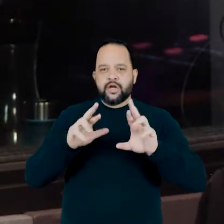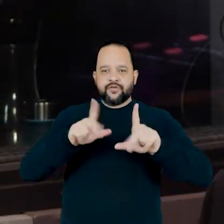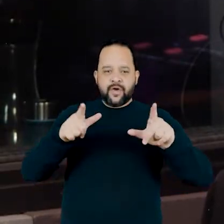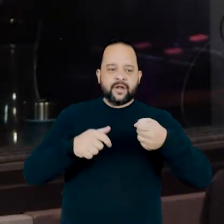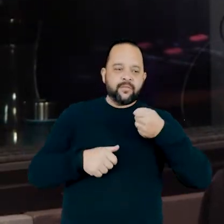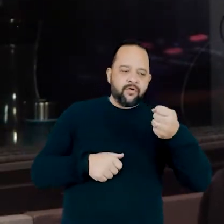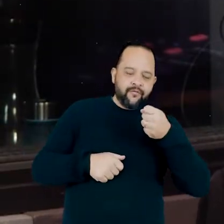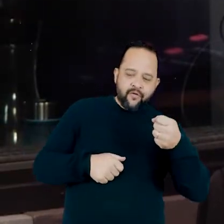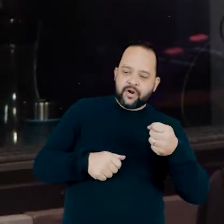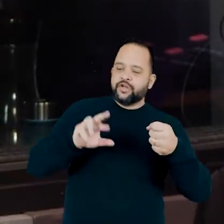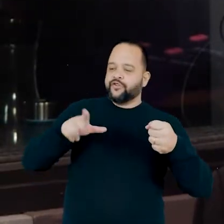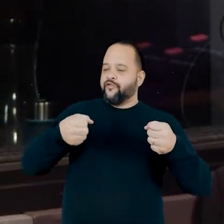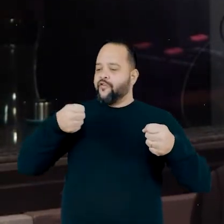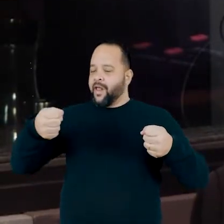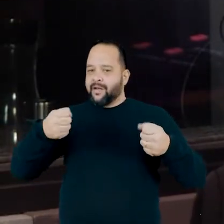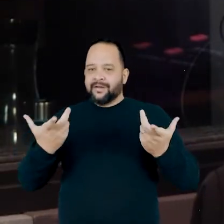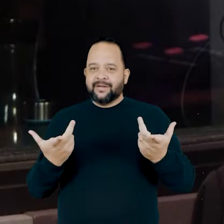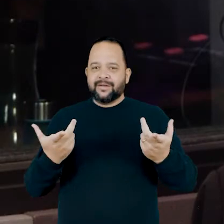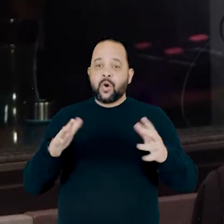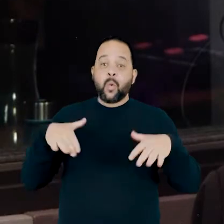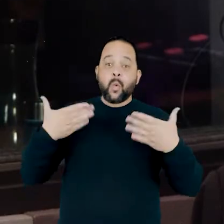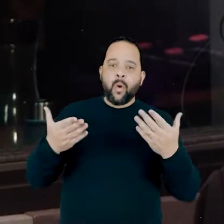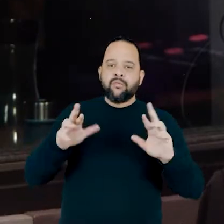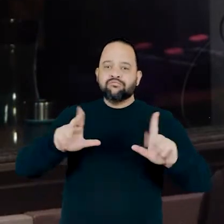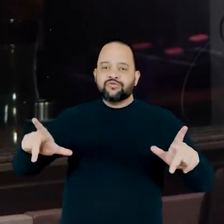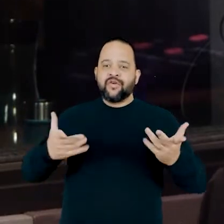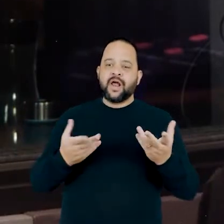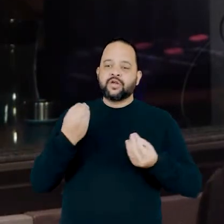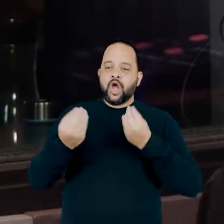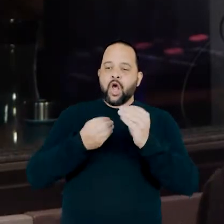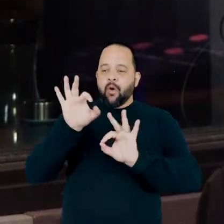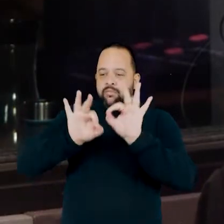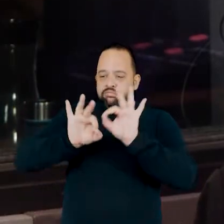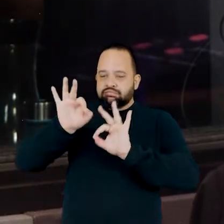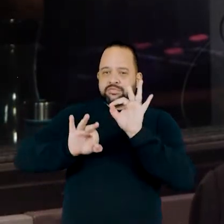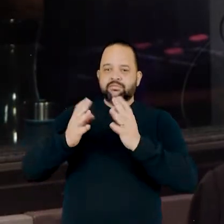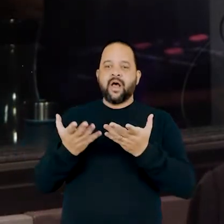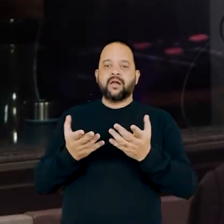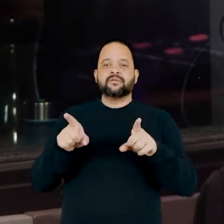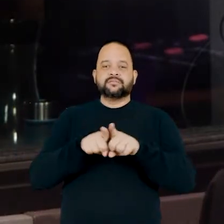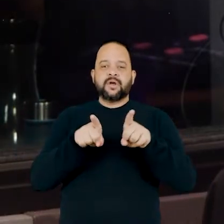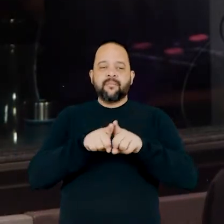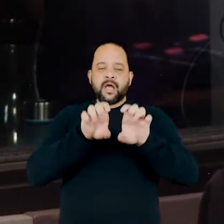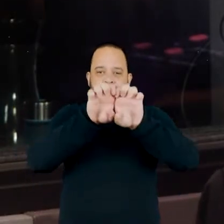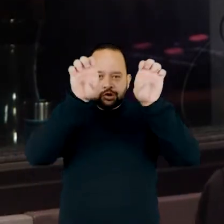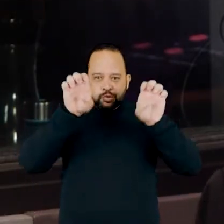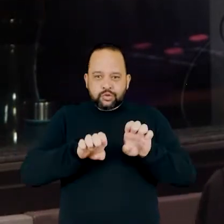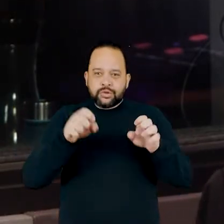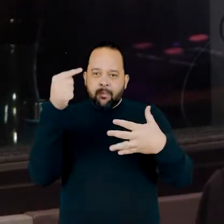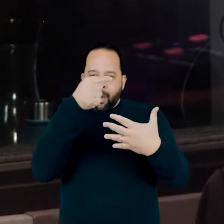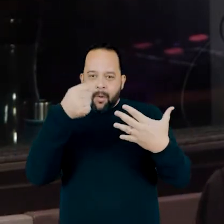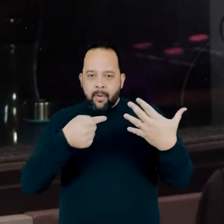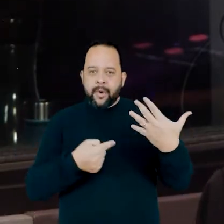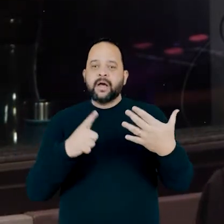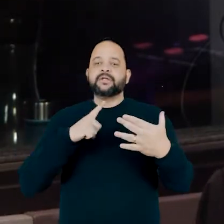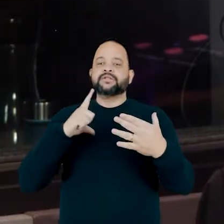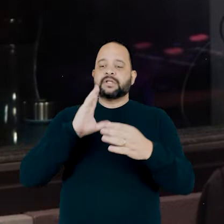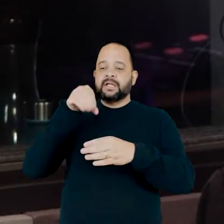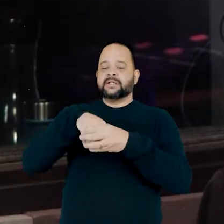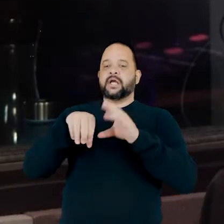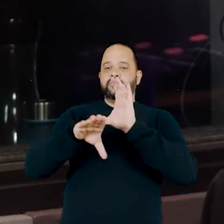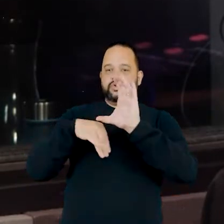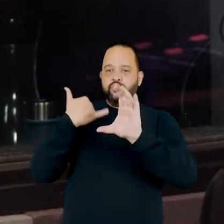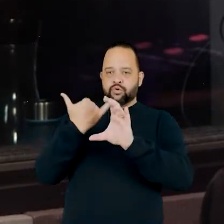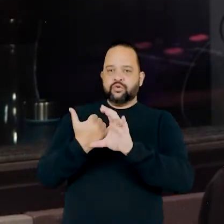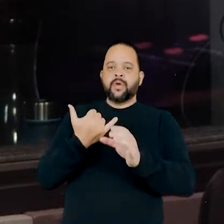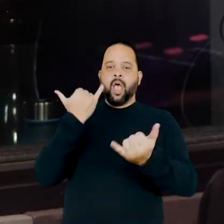X pro Y, né? Como é a estrutura? Como é que monta? Ideias, né? Então, a gente tem esse canal no YouTube pra